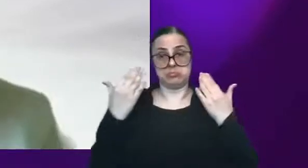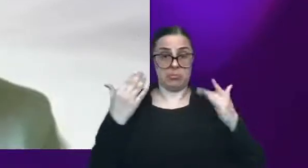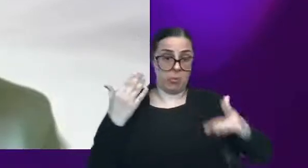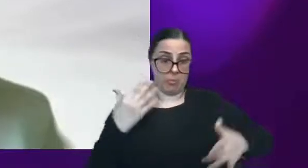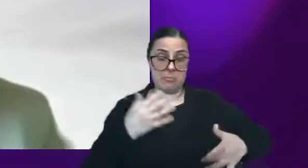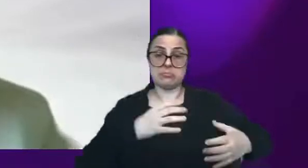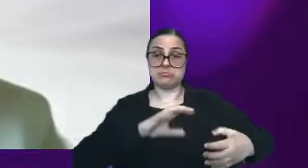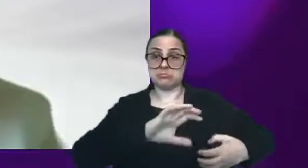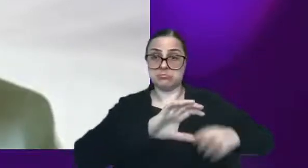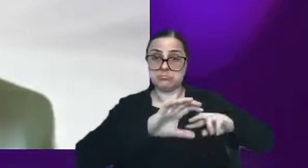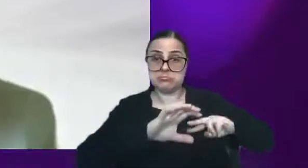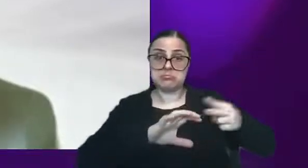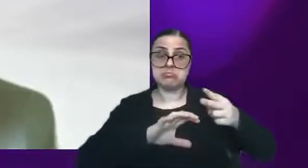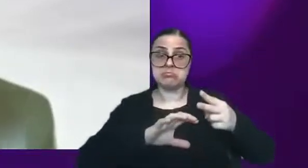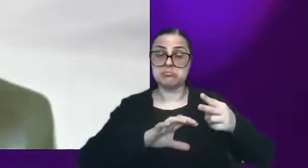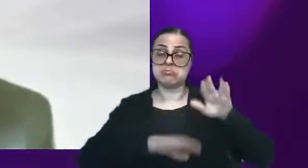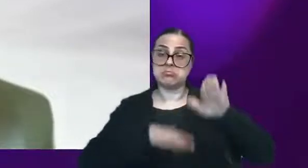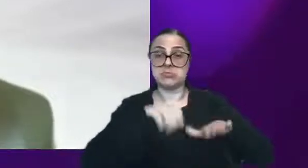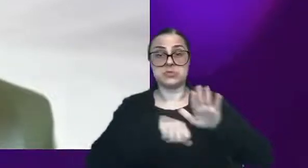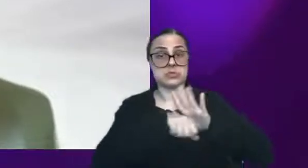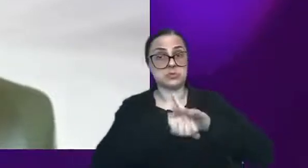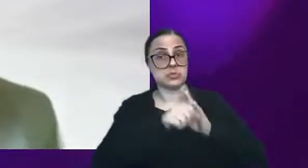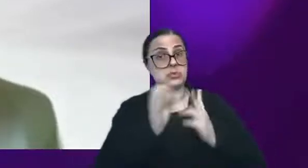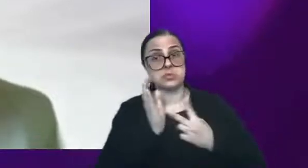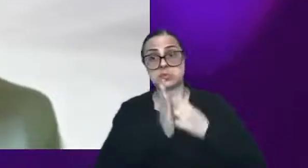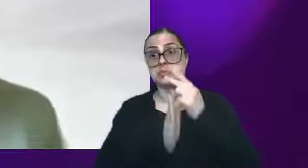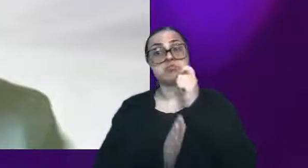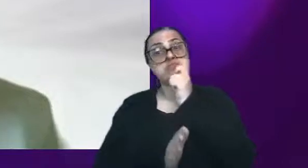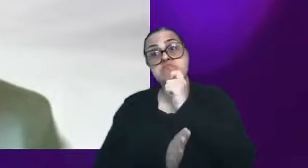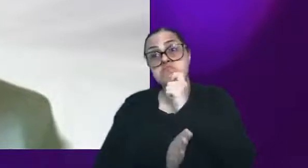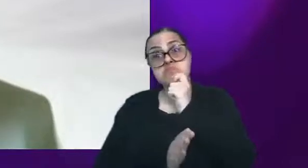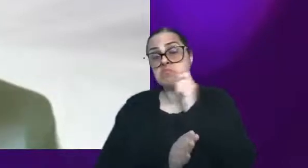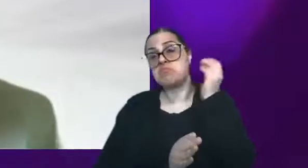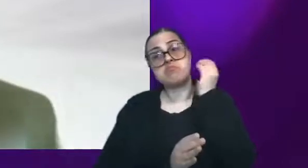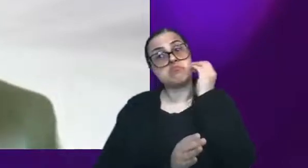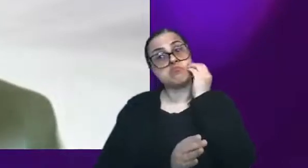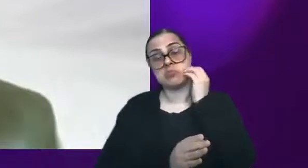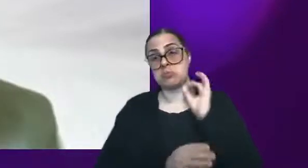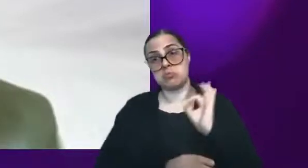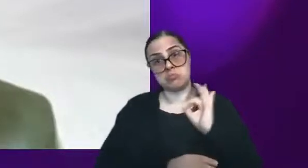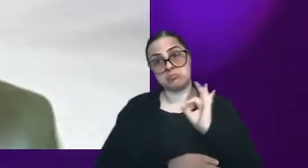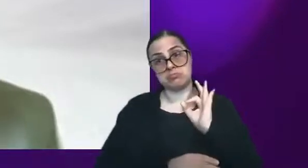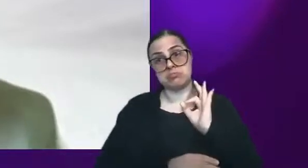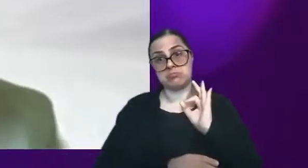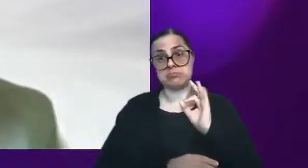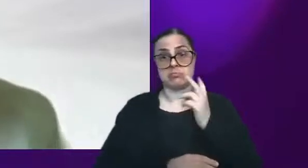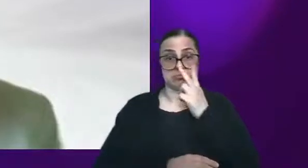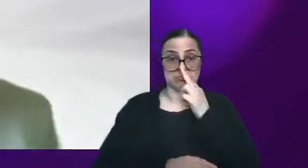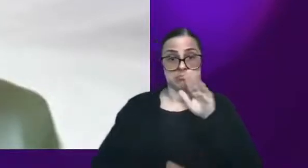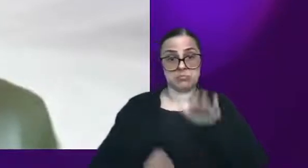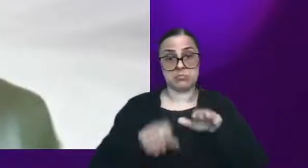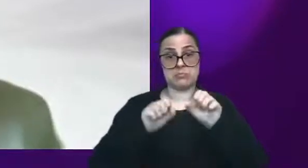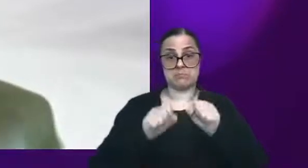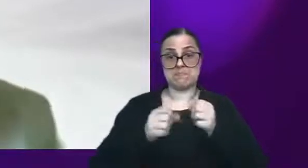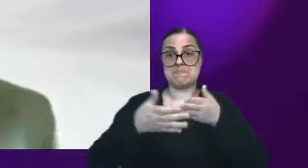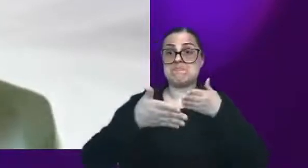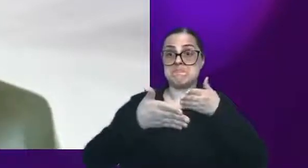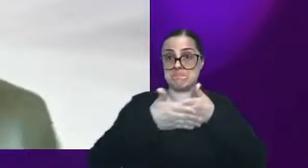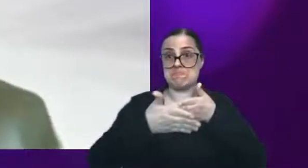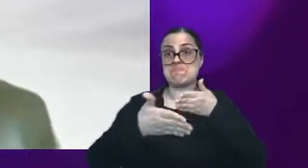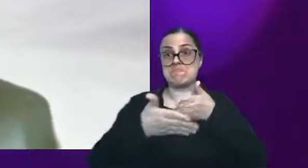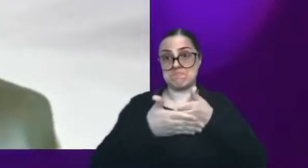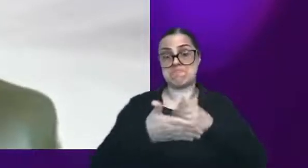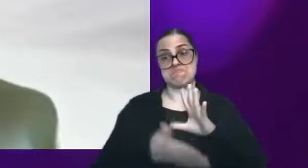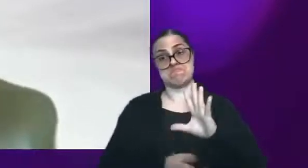que ainda não foi abordada cirurgicamente. Isso acho que também, de alguma maneira, acaba restringindo. Então, acho que a gente tem aí um bom